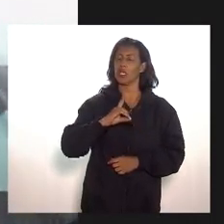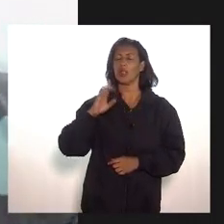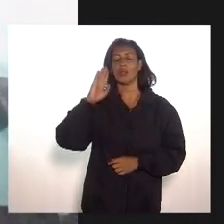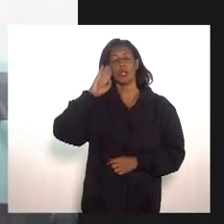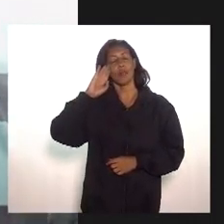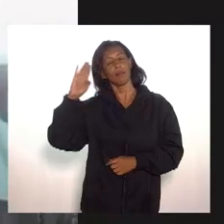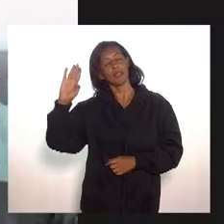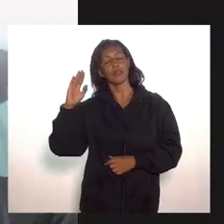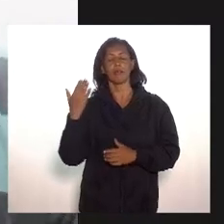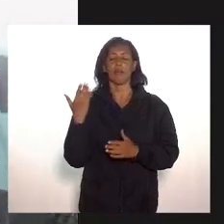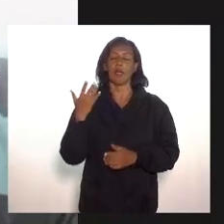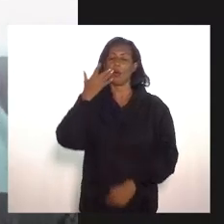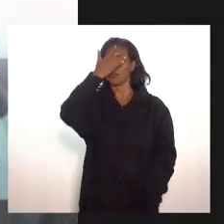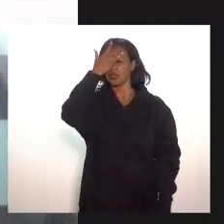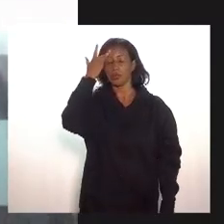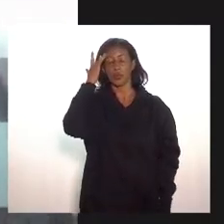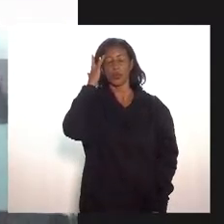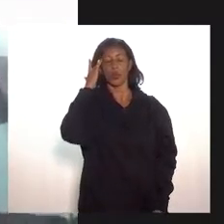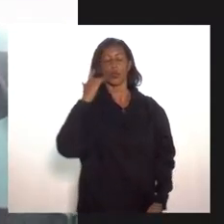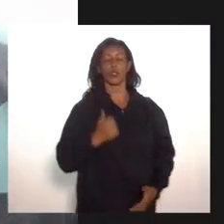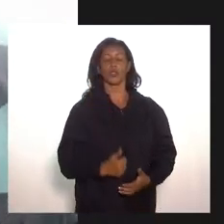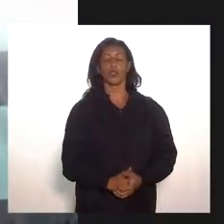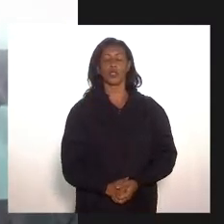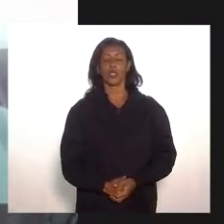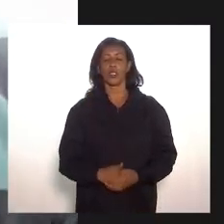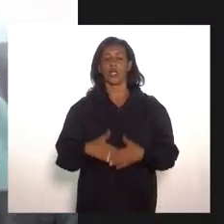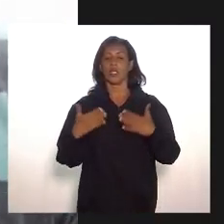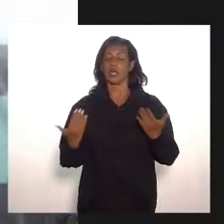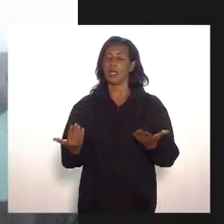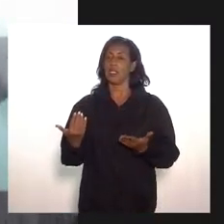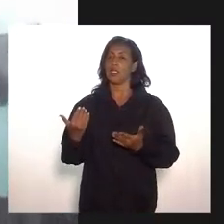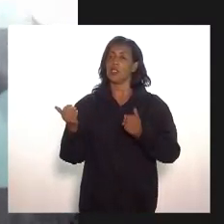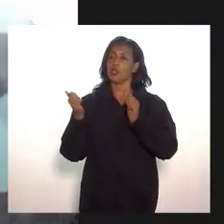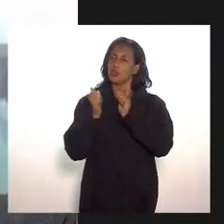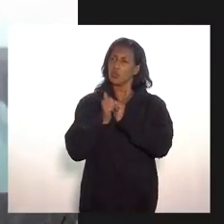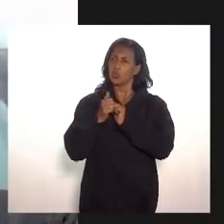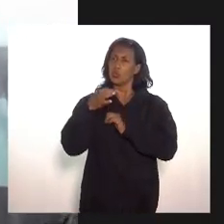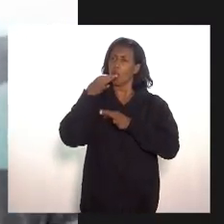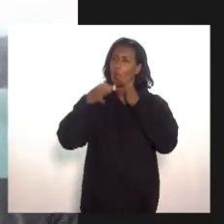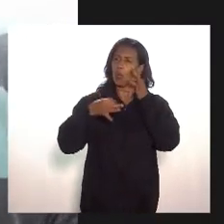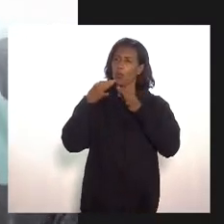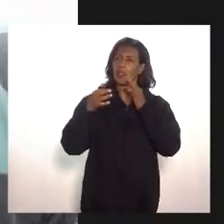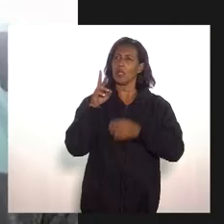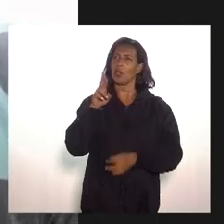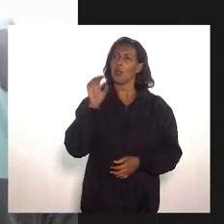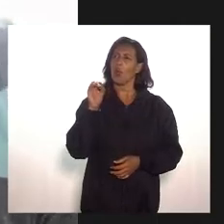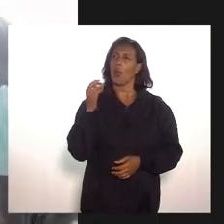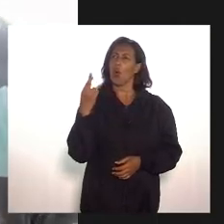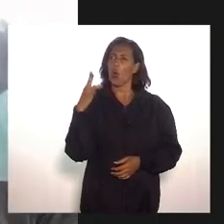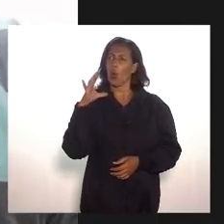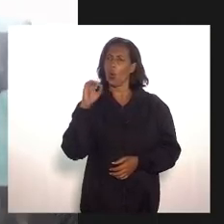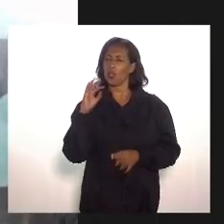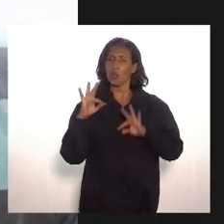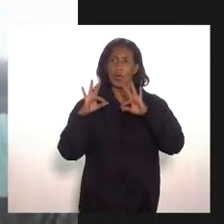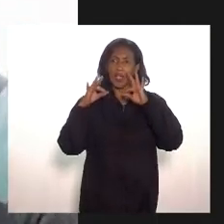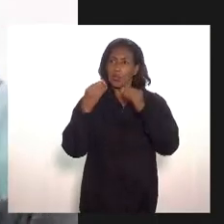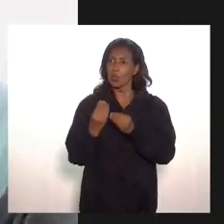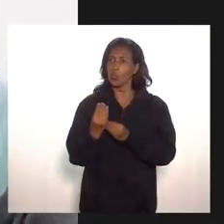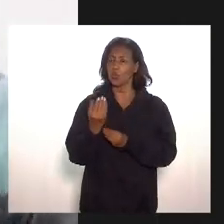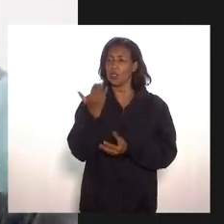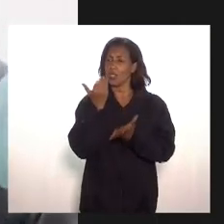às pessoas. E aí, parafraseando o deputado Rodrigo Amorim, é isso mesmo. Essencial é tudo aquilo que bota comida na